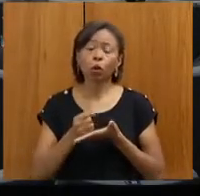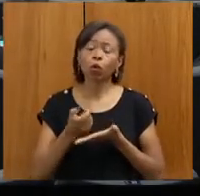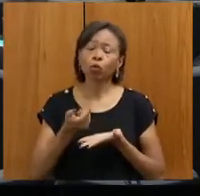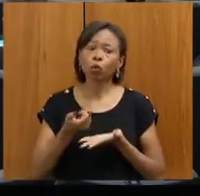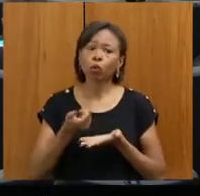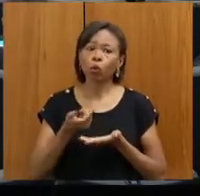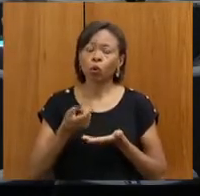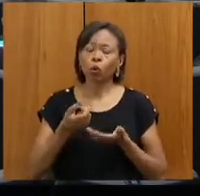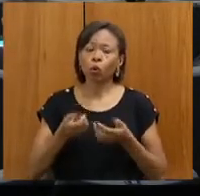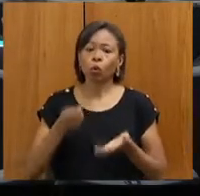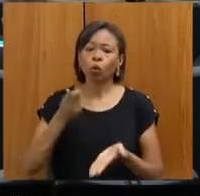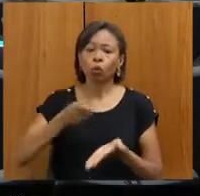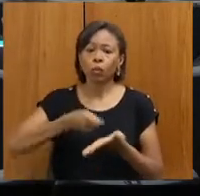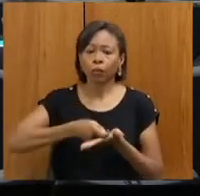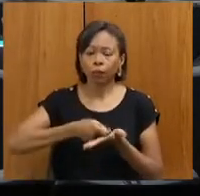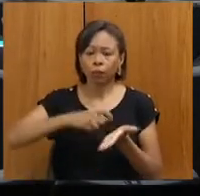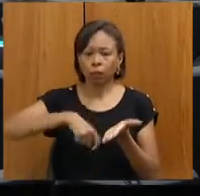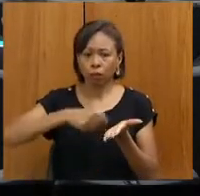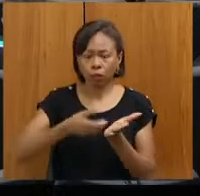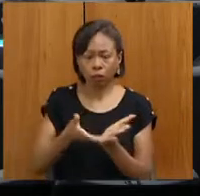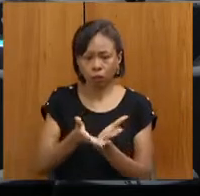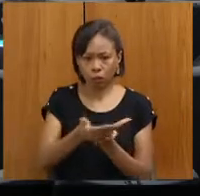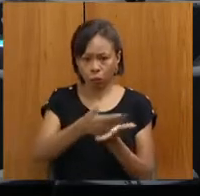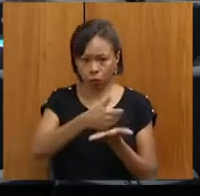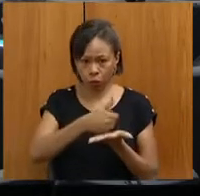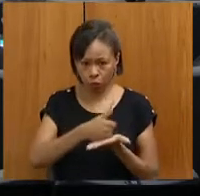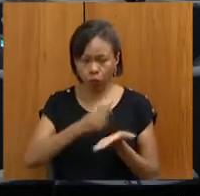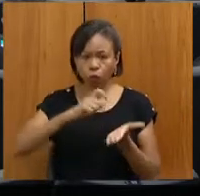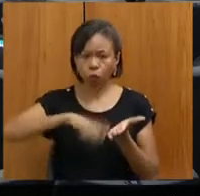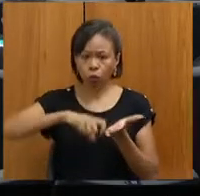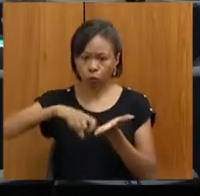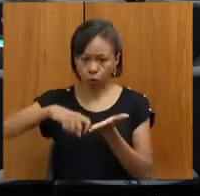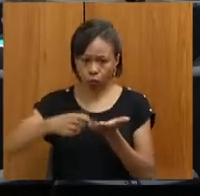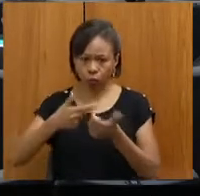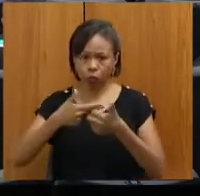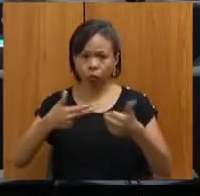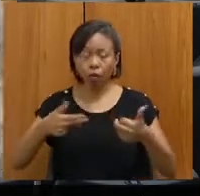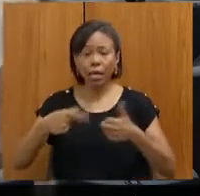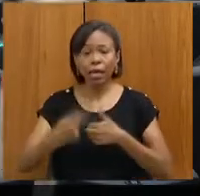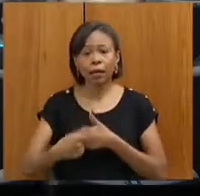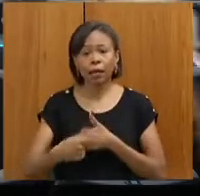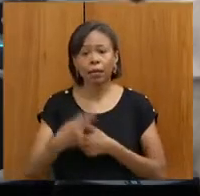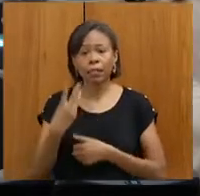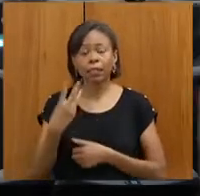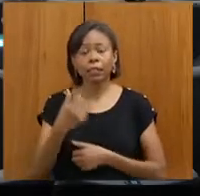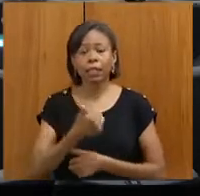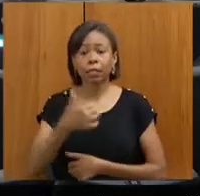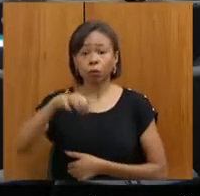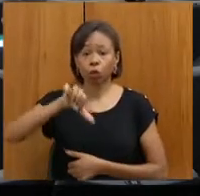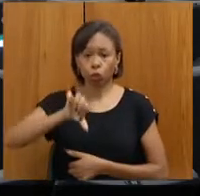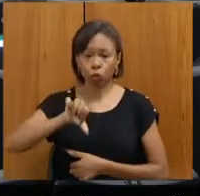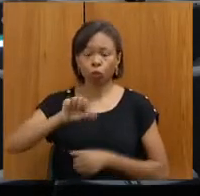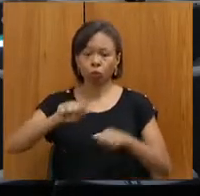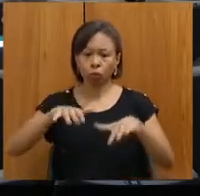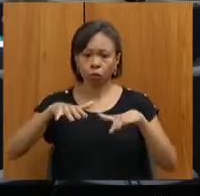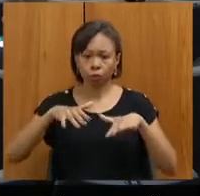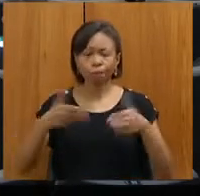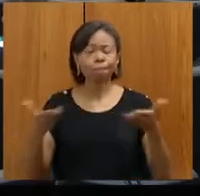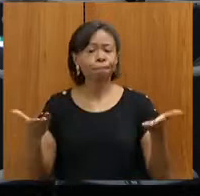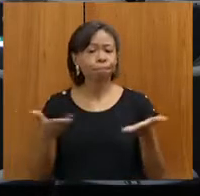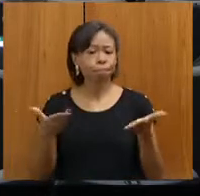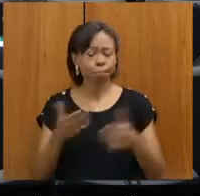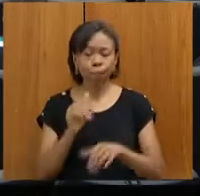ordinária da décima nona legislatura e nós vamos suspender por